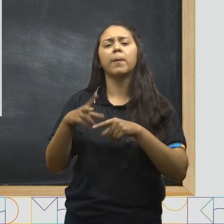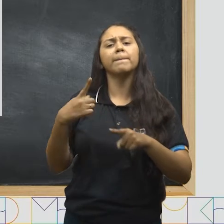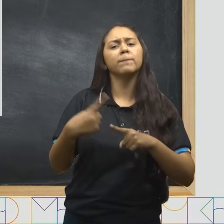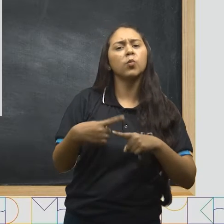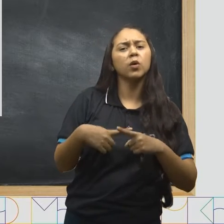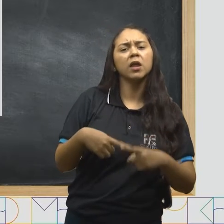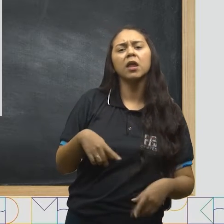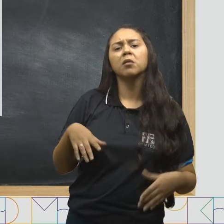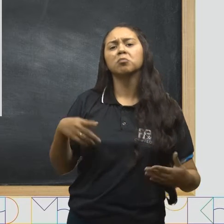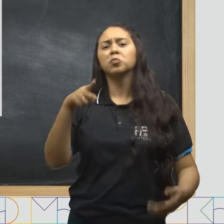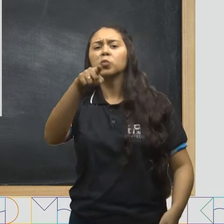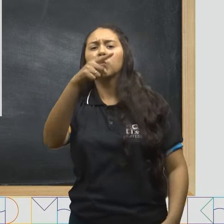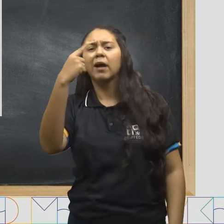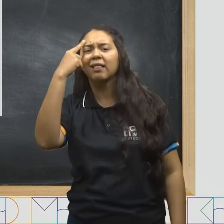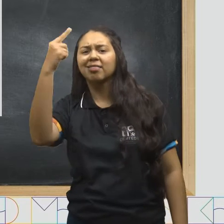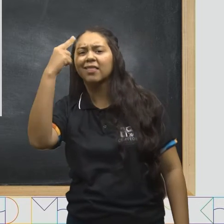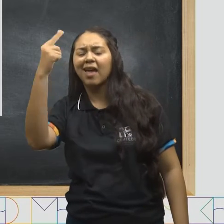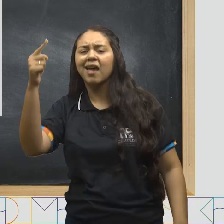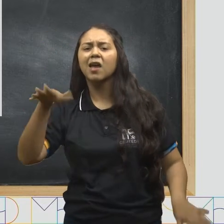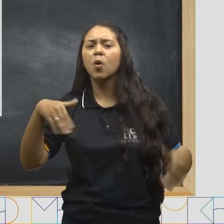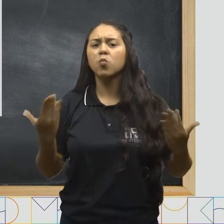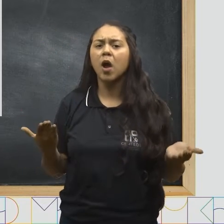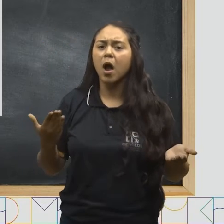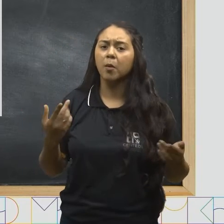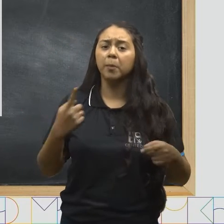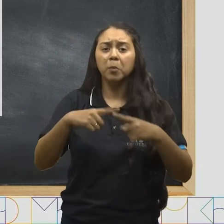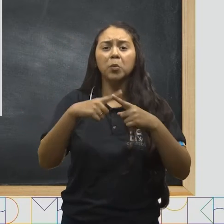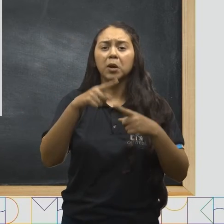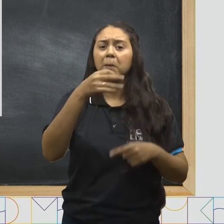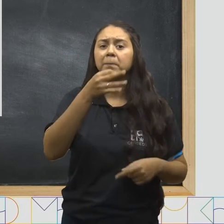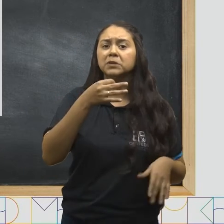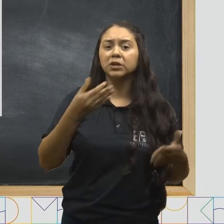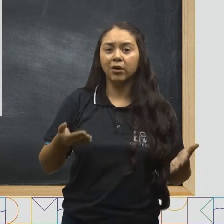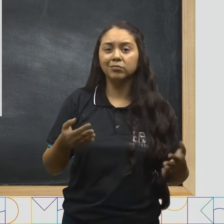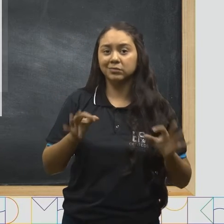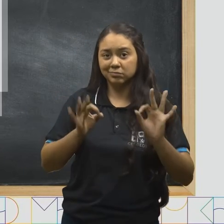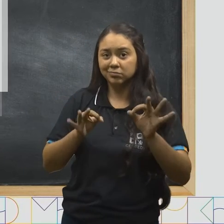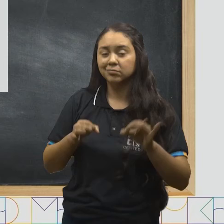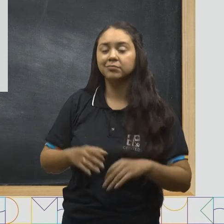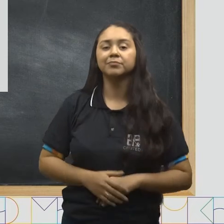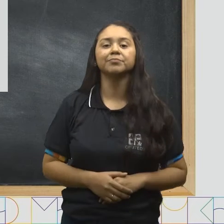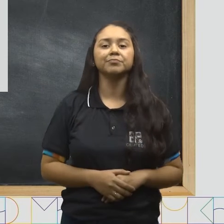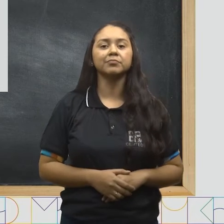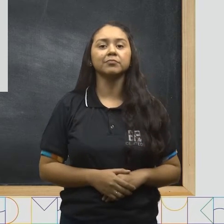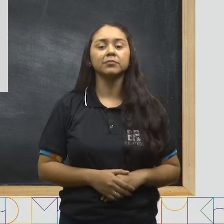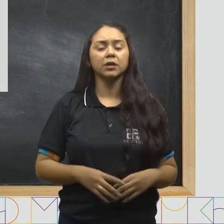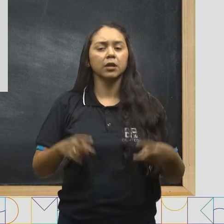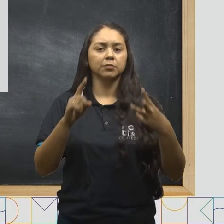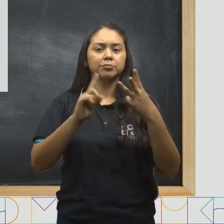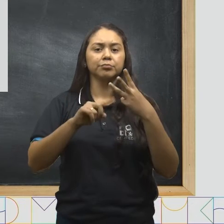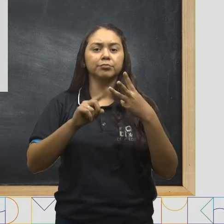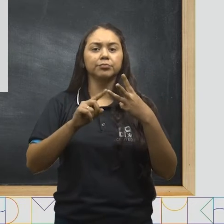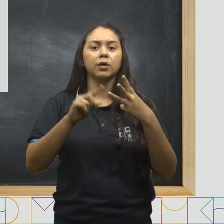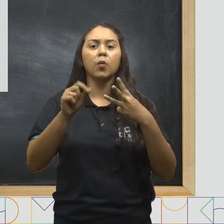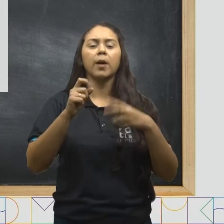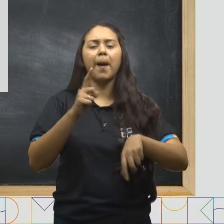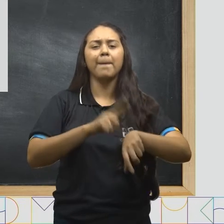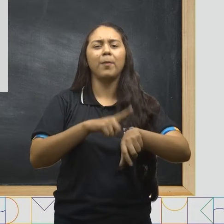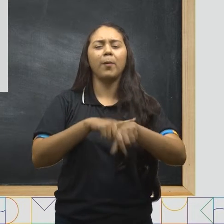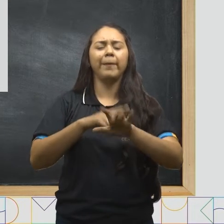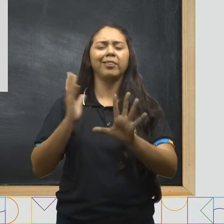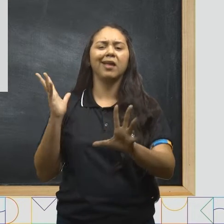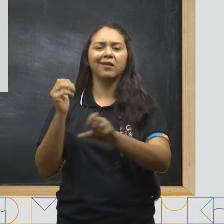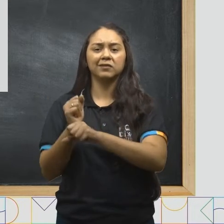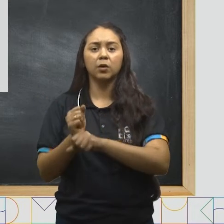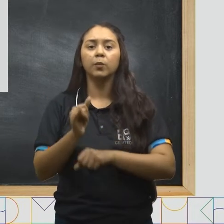as suas ideias para sustentar a sua opinião. Combinado? Último passo é a hora da